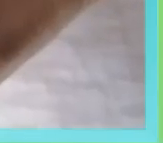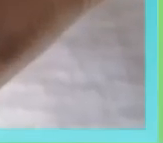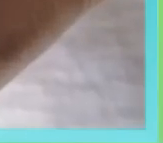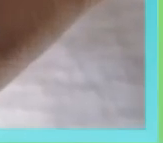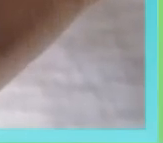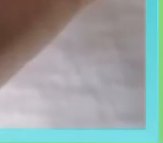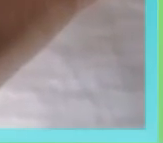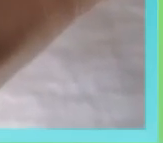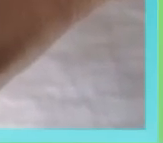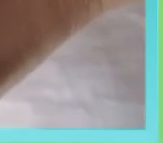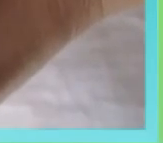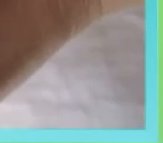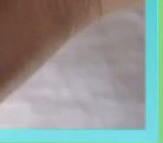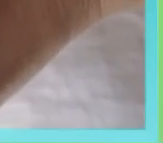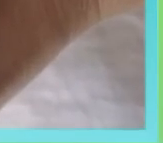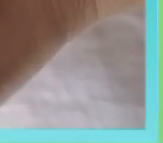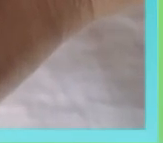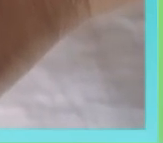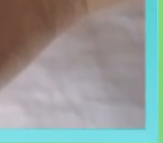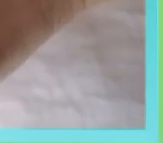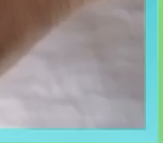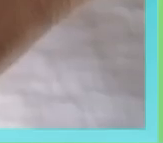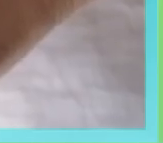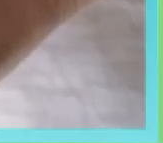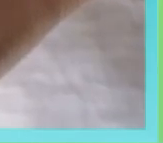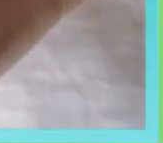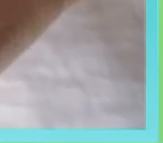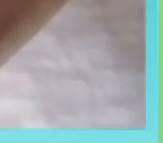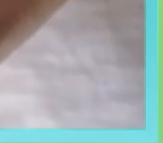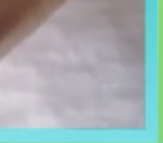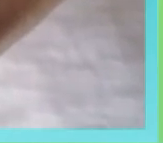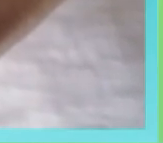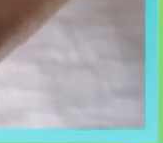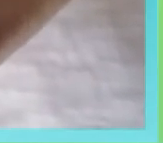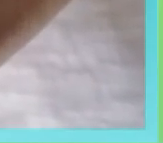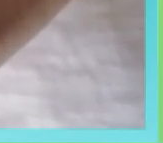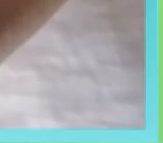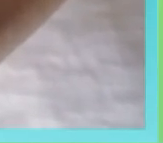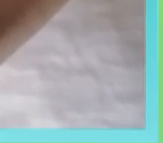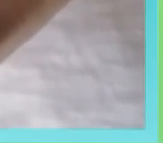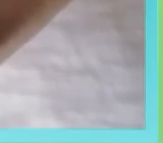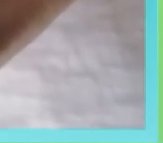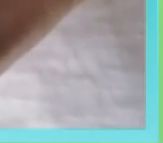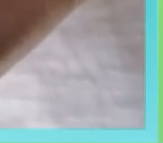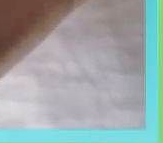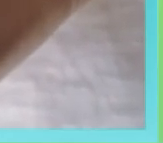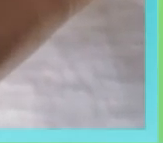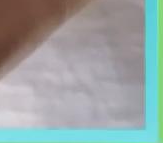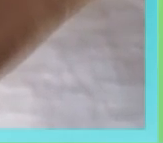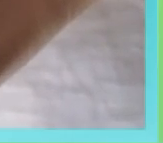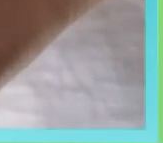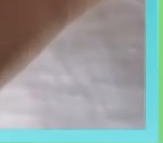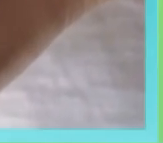Olá, meus queridos amigos e amigas que acompanham o nosso canal. Olá para você que já está ligado aqui acessando as principais